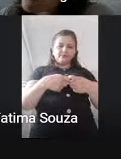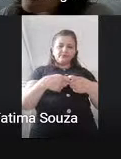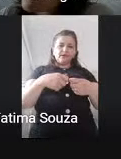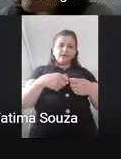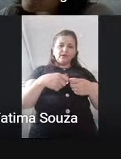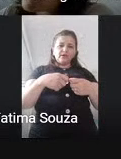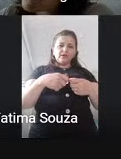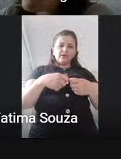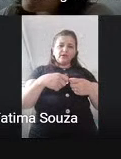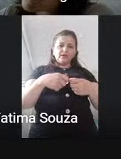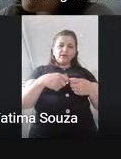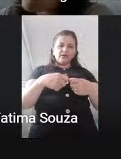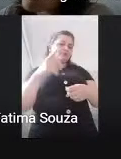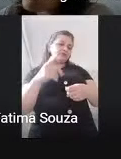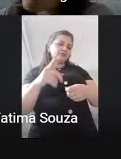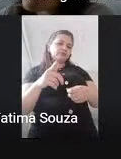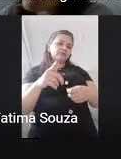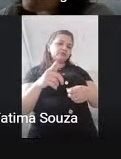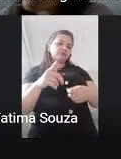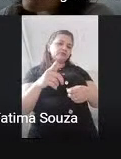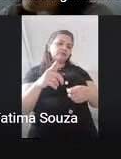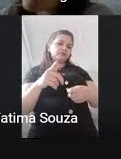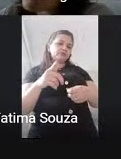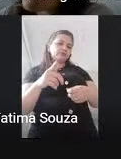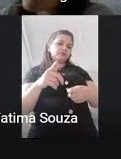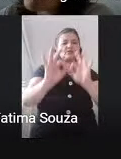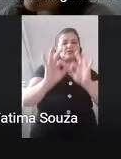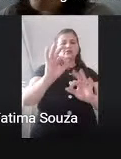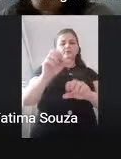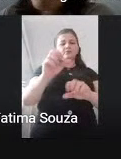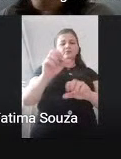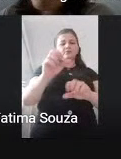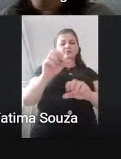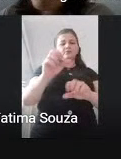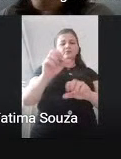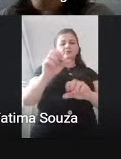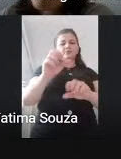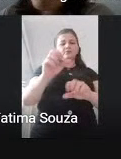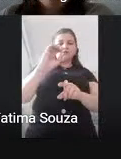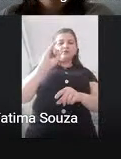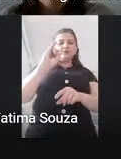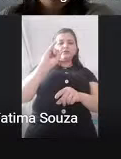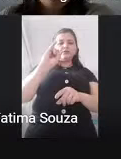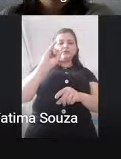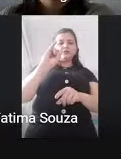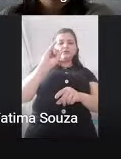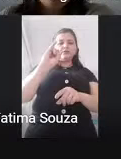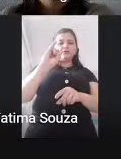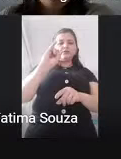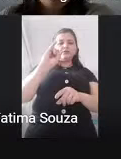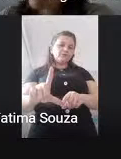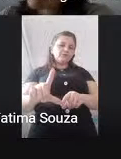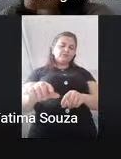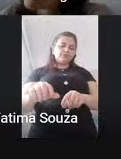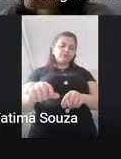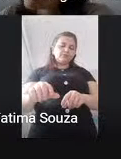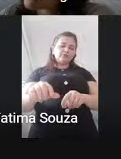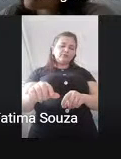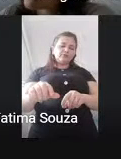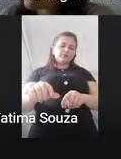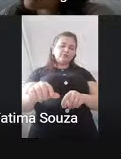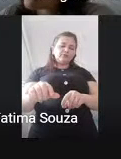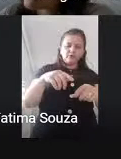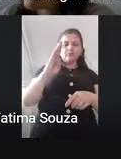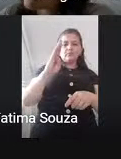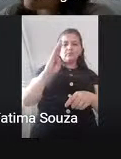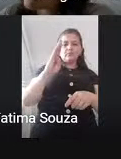fizer isso, se essas organizações da sociedade civil e se serviços como o RUART e consultório